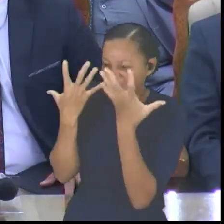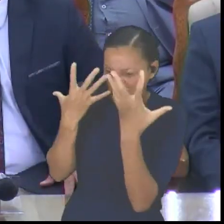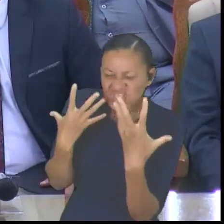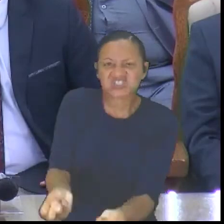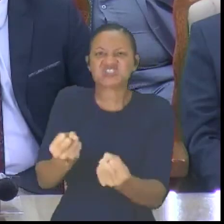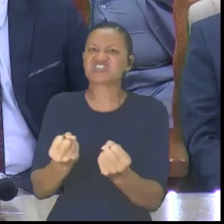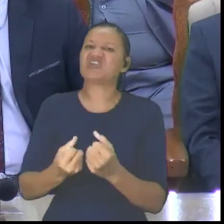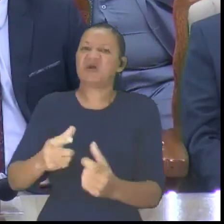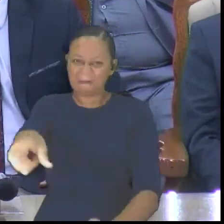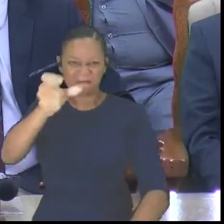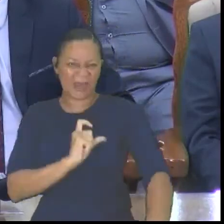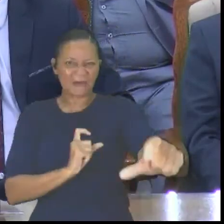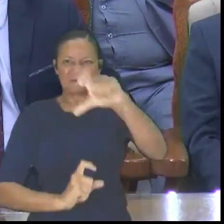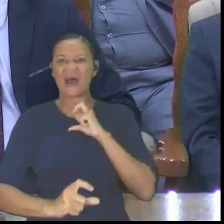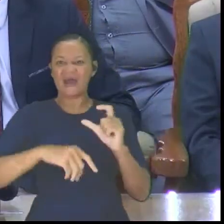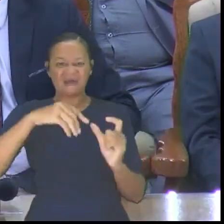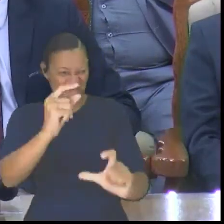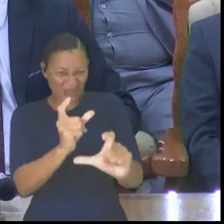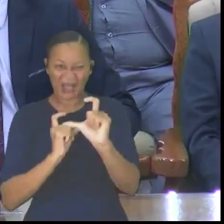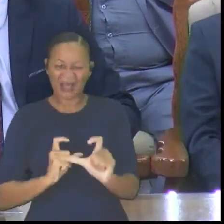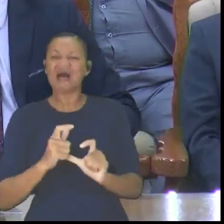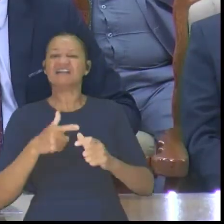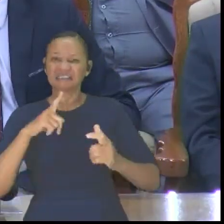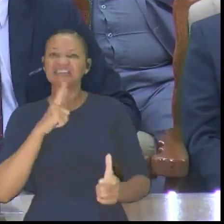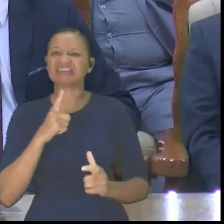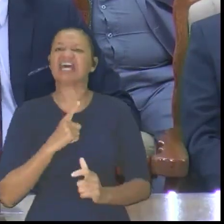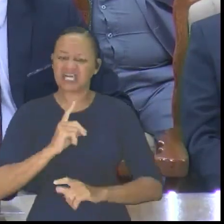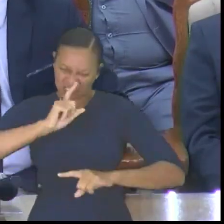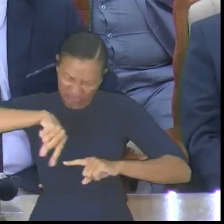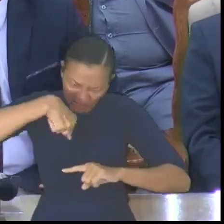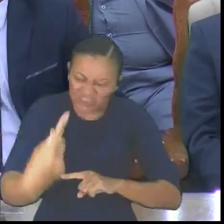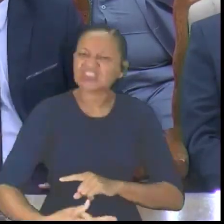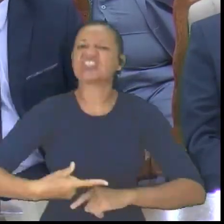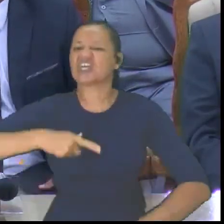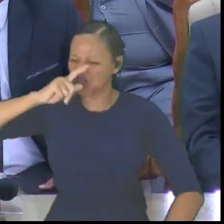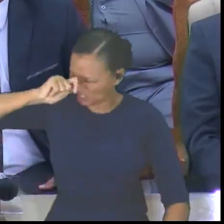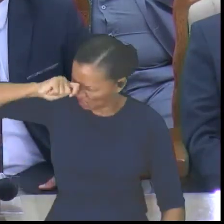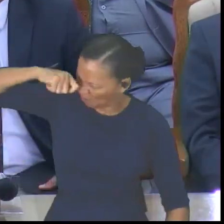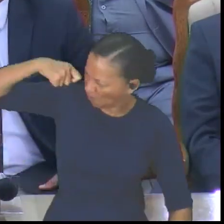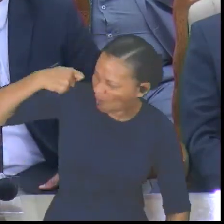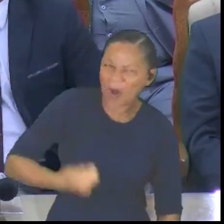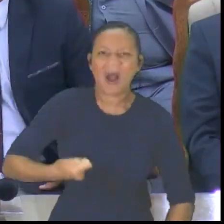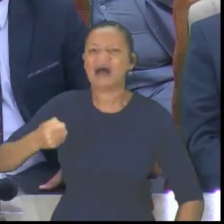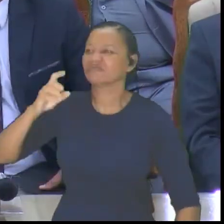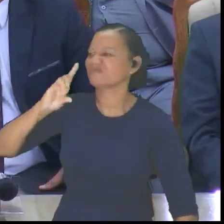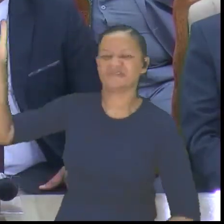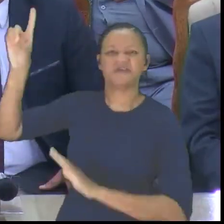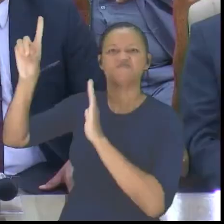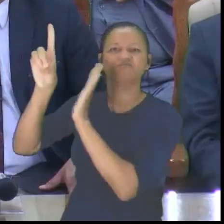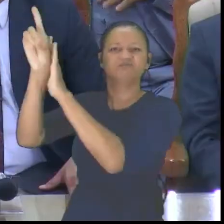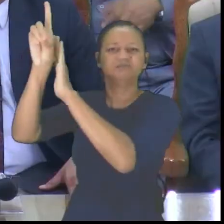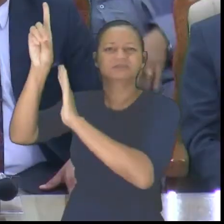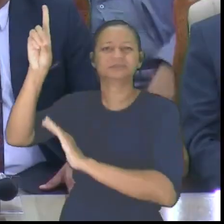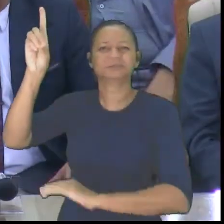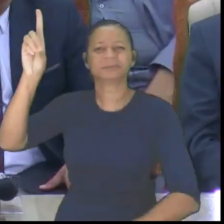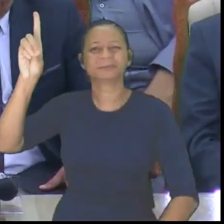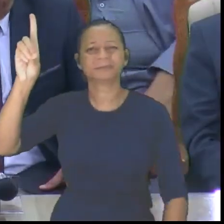deixa ser humilhado e se deixa ser honrado por Deus.